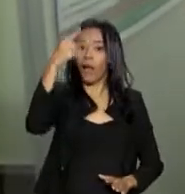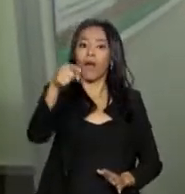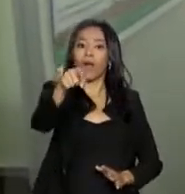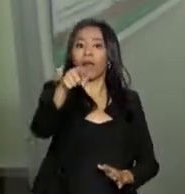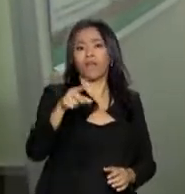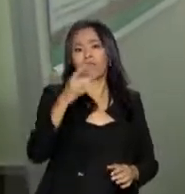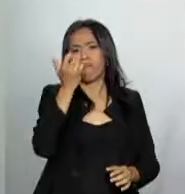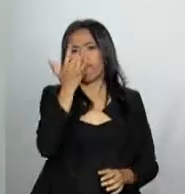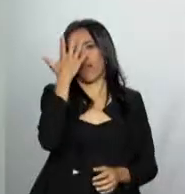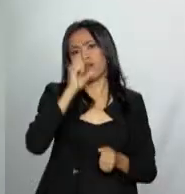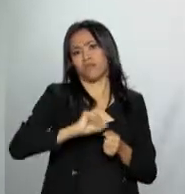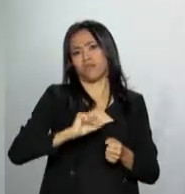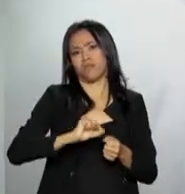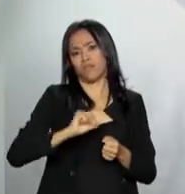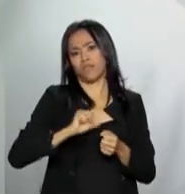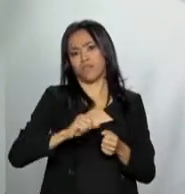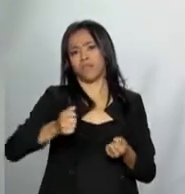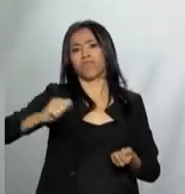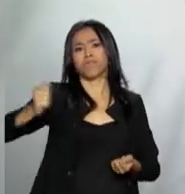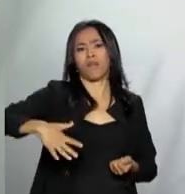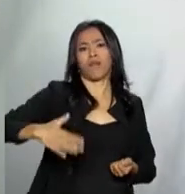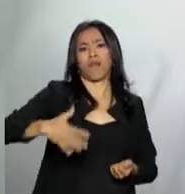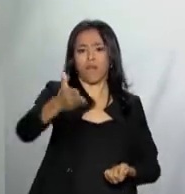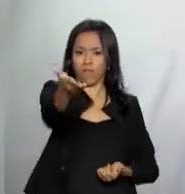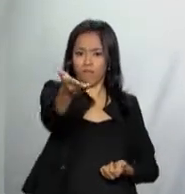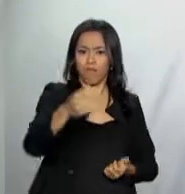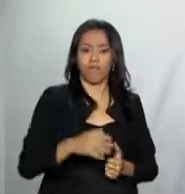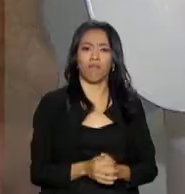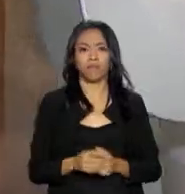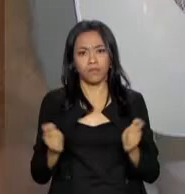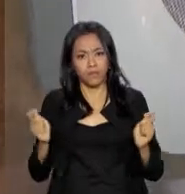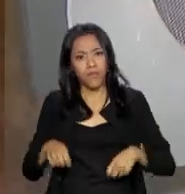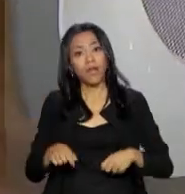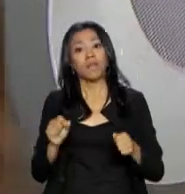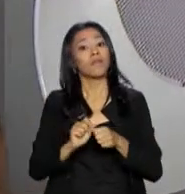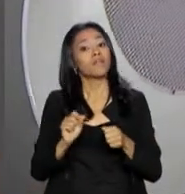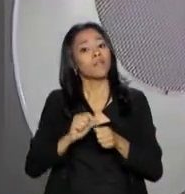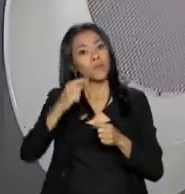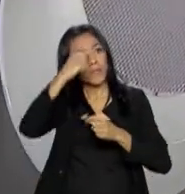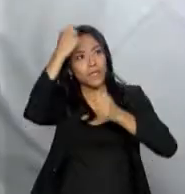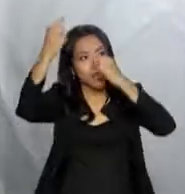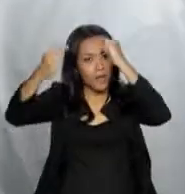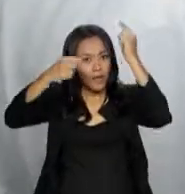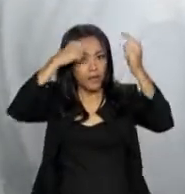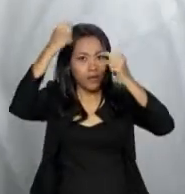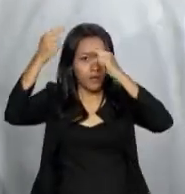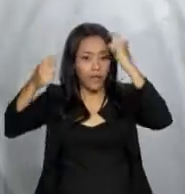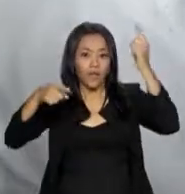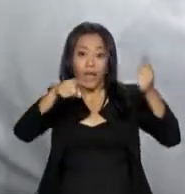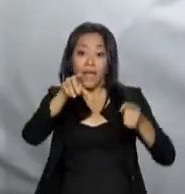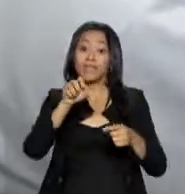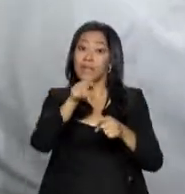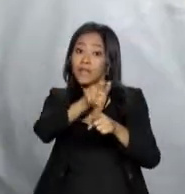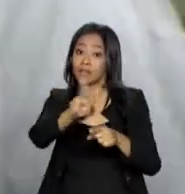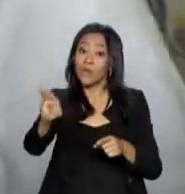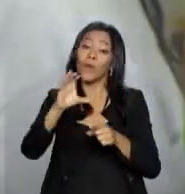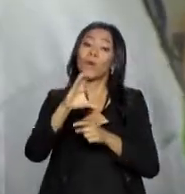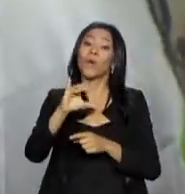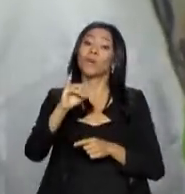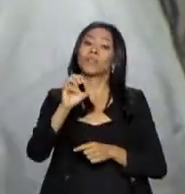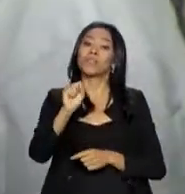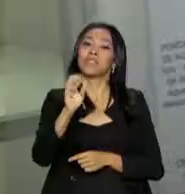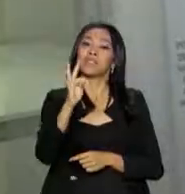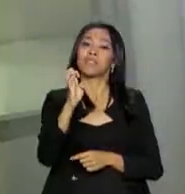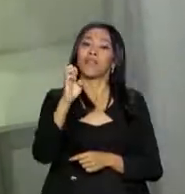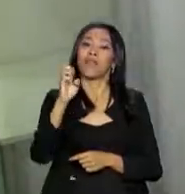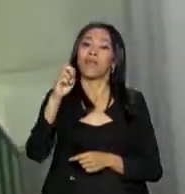fazer e com baixo custo de produção. Ele garante que, com criatividade, a cisterna pode ser feita com